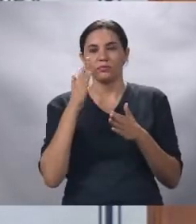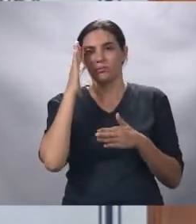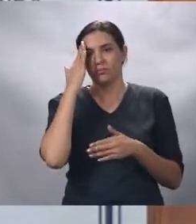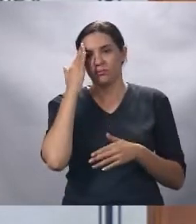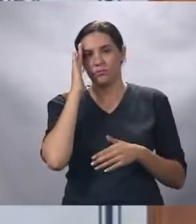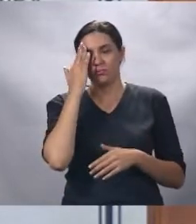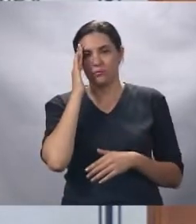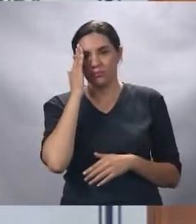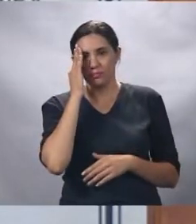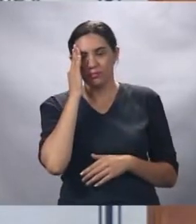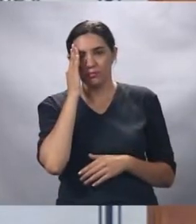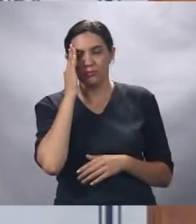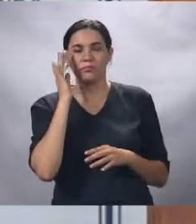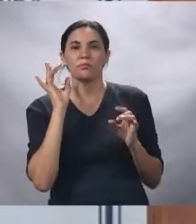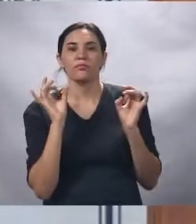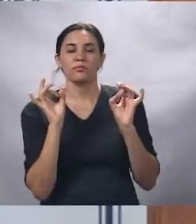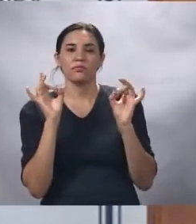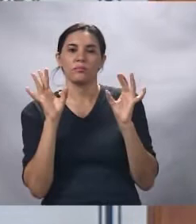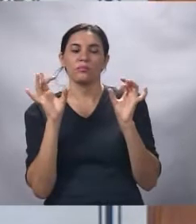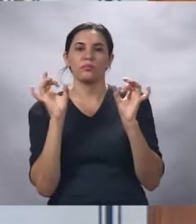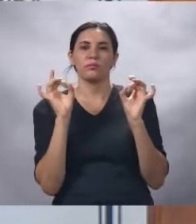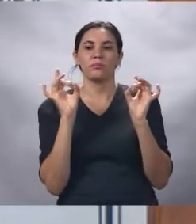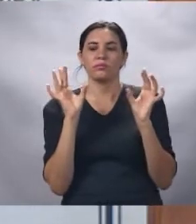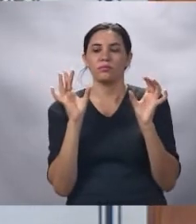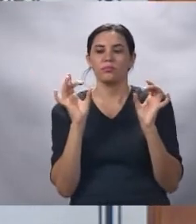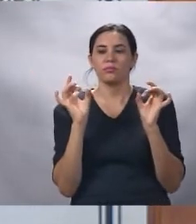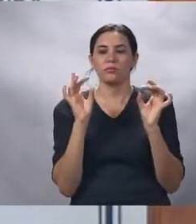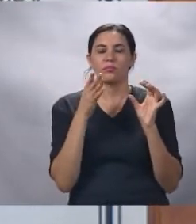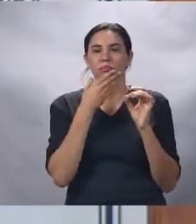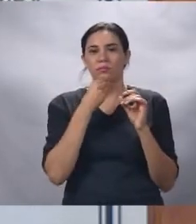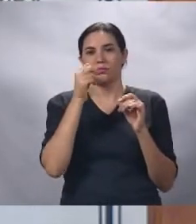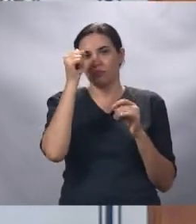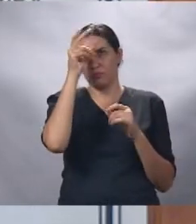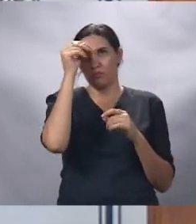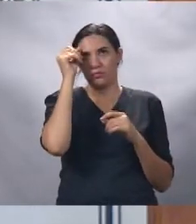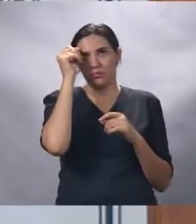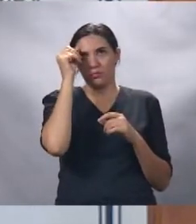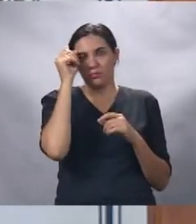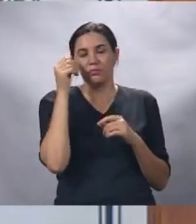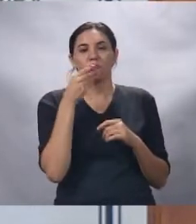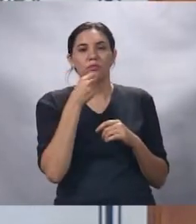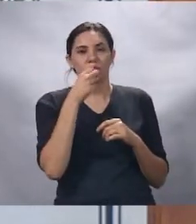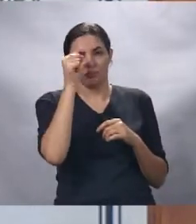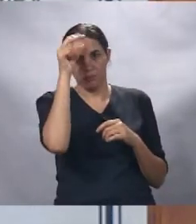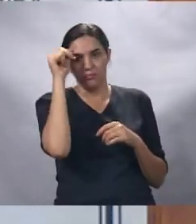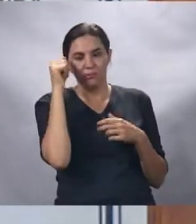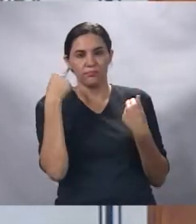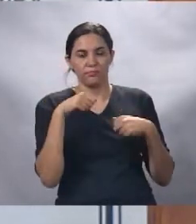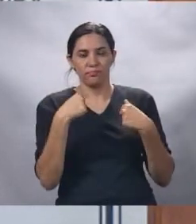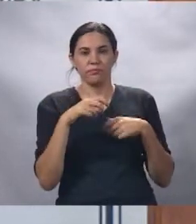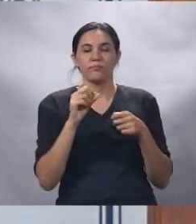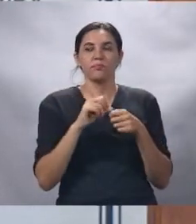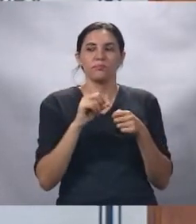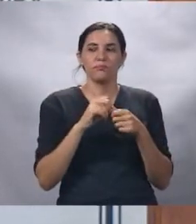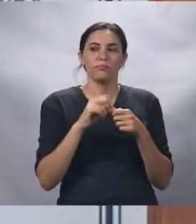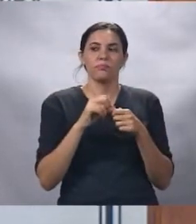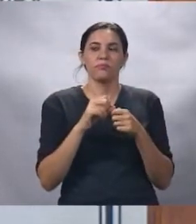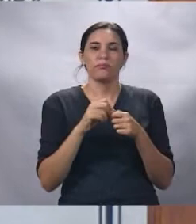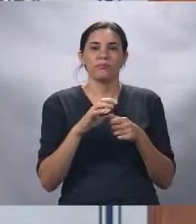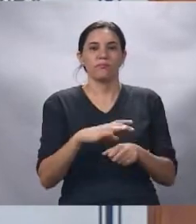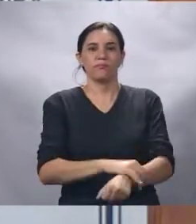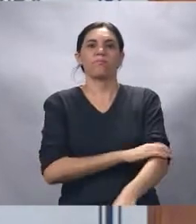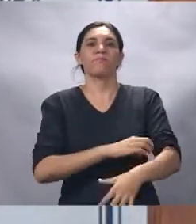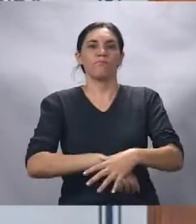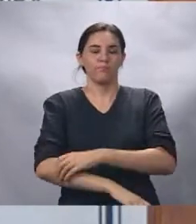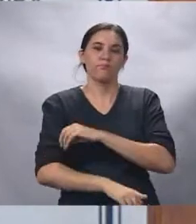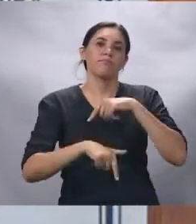compreensão, em especial, do prefeito não é a compreensão, do prefeito é colocar a mão na massa mesmo, arregaçar as mangas